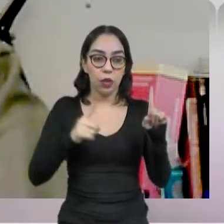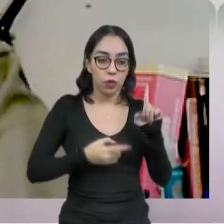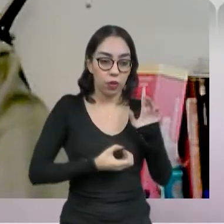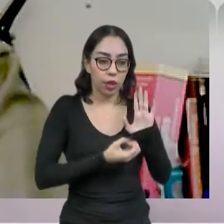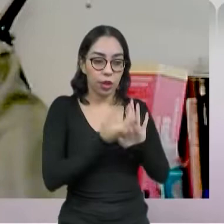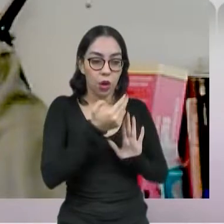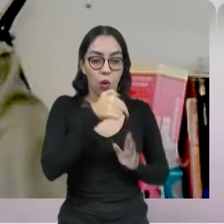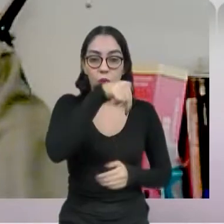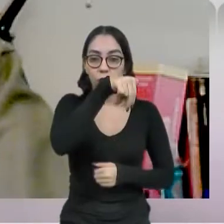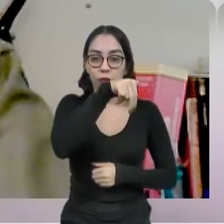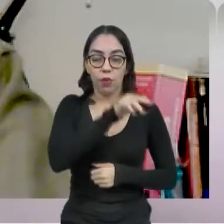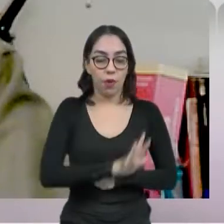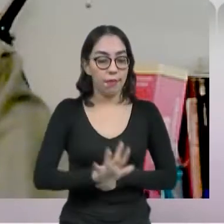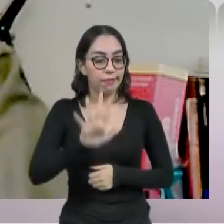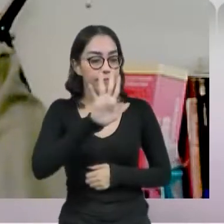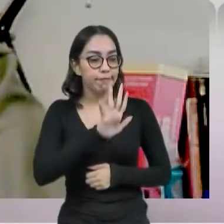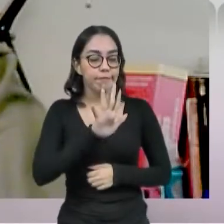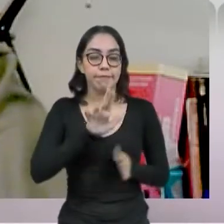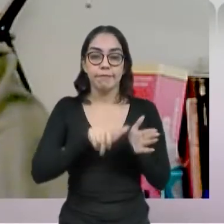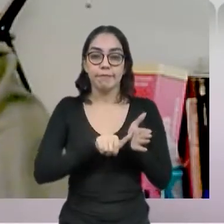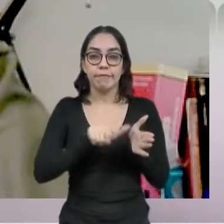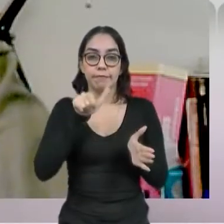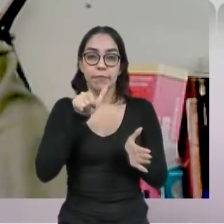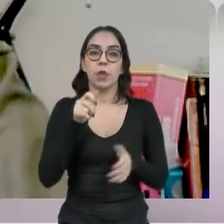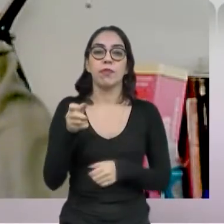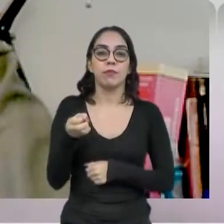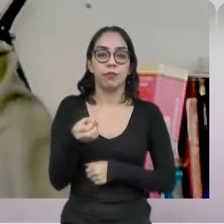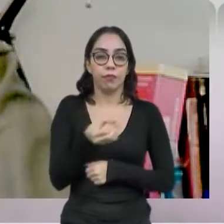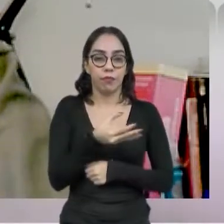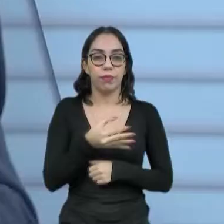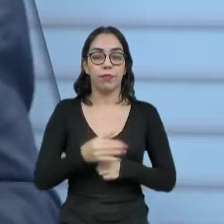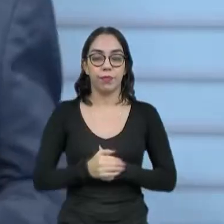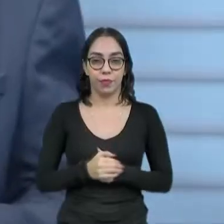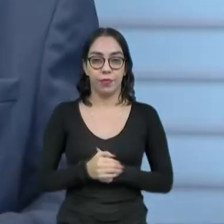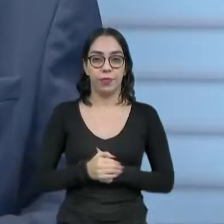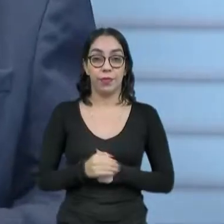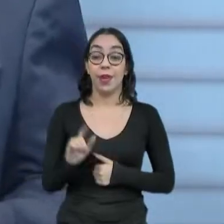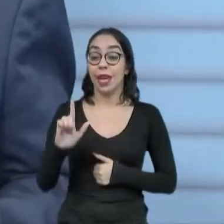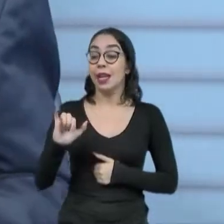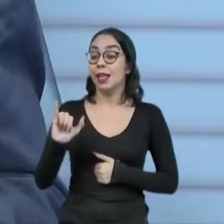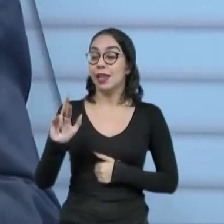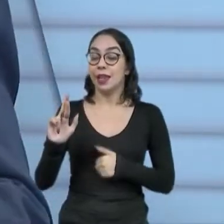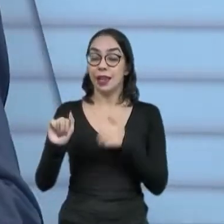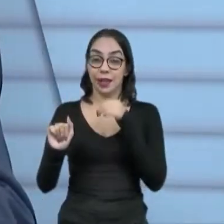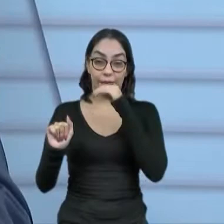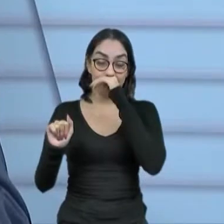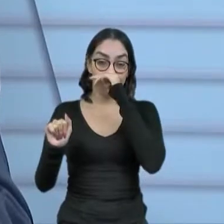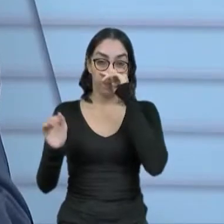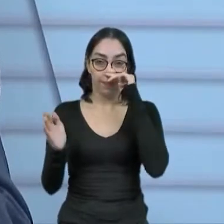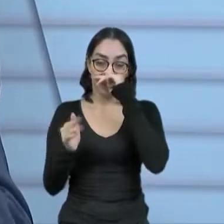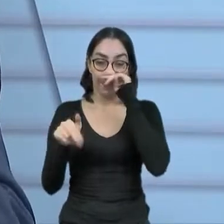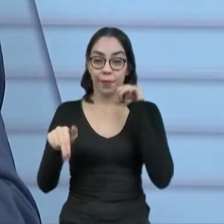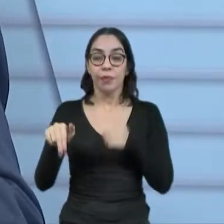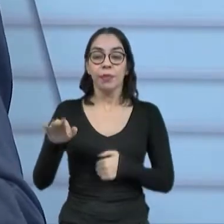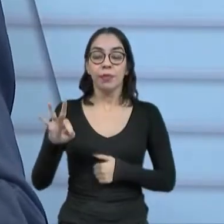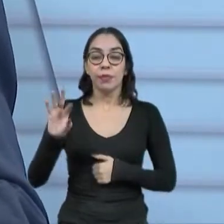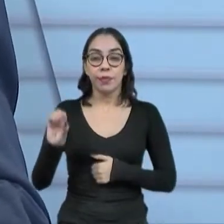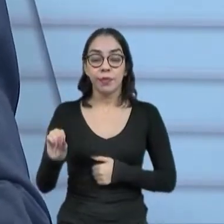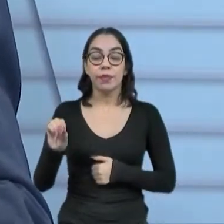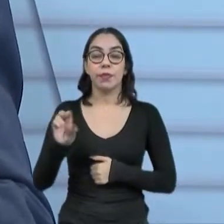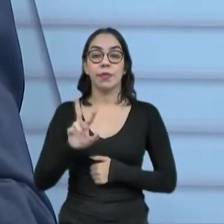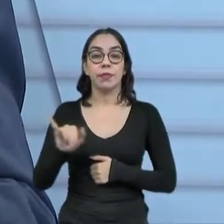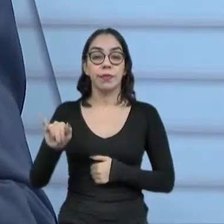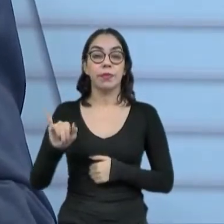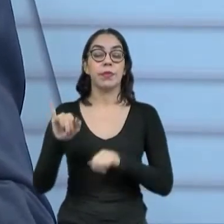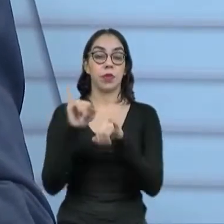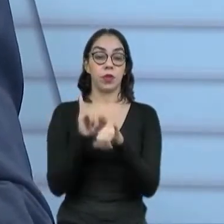no Nordeste, né? Principalmente no Ceará e em Fortaleza. Verdade. Estou conversando com o Lira Neto, que é biógrafo e que vai lançar no próximo